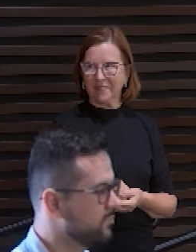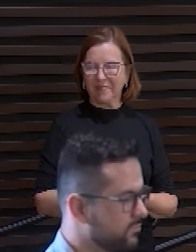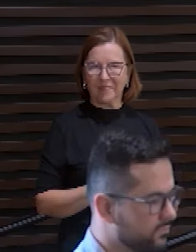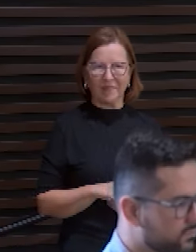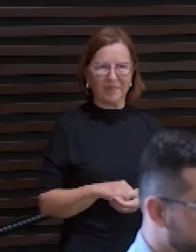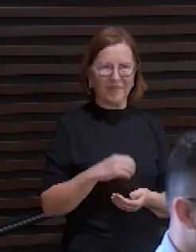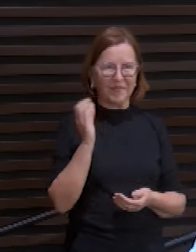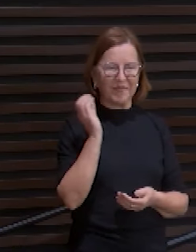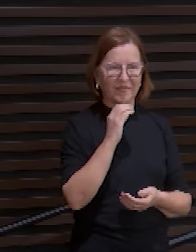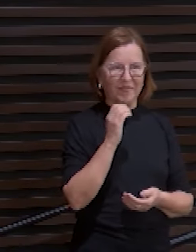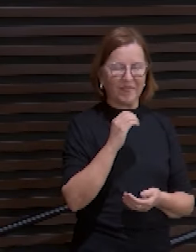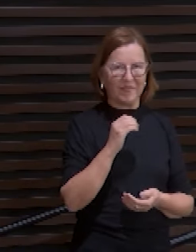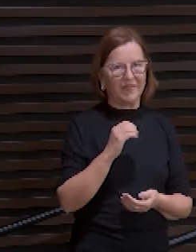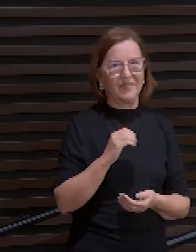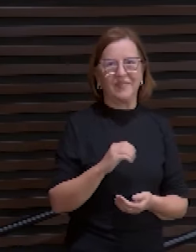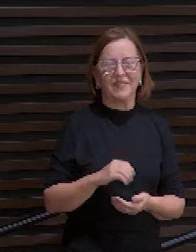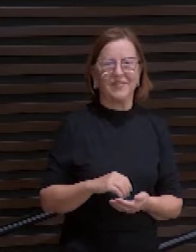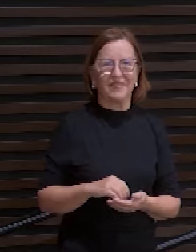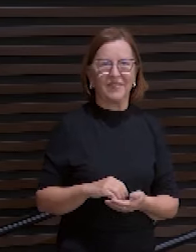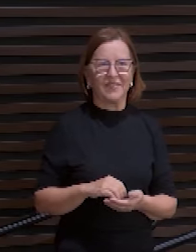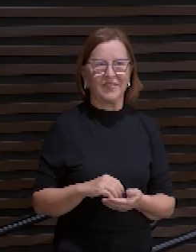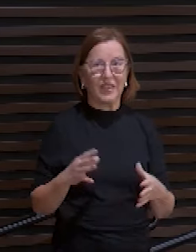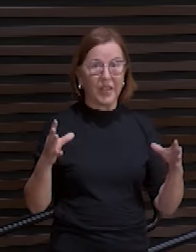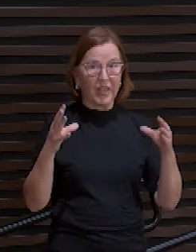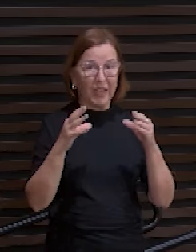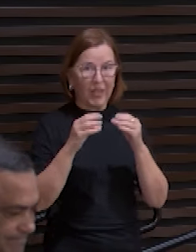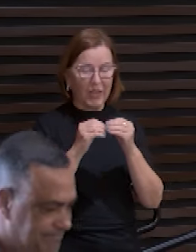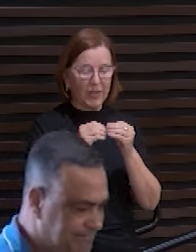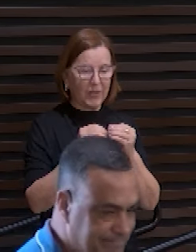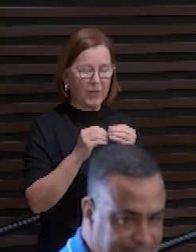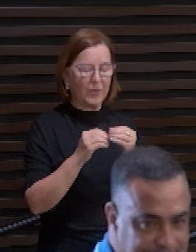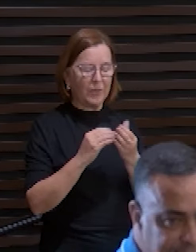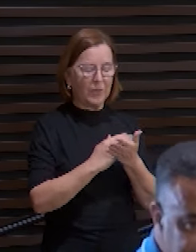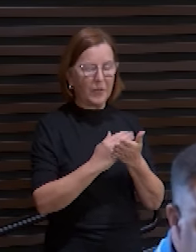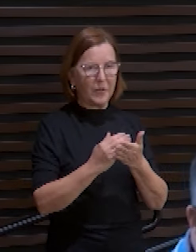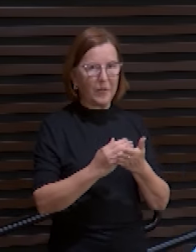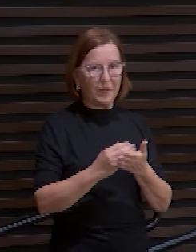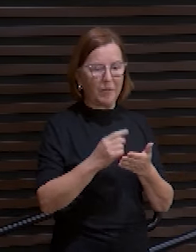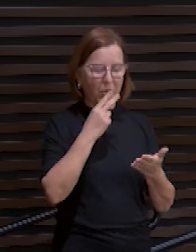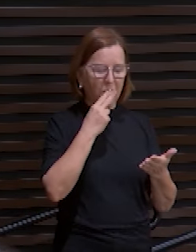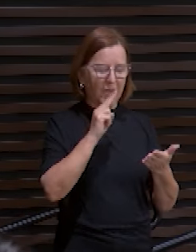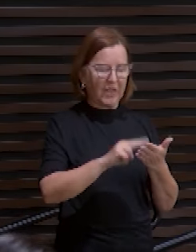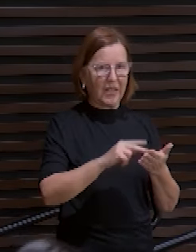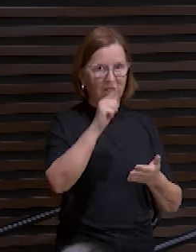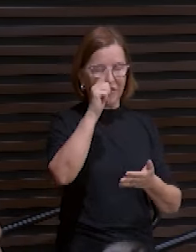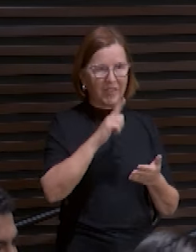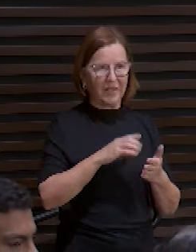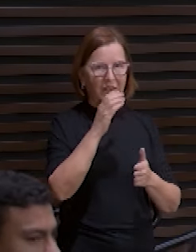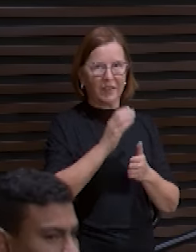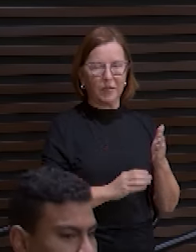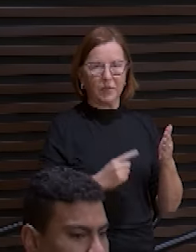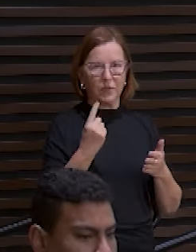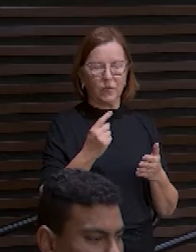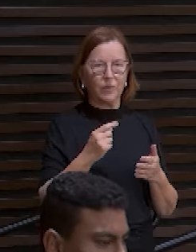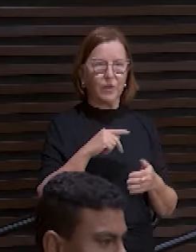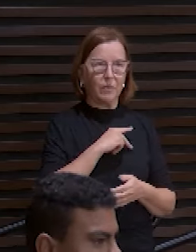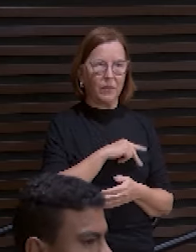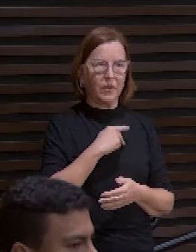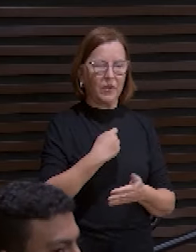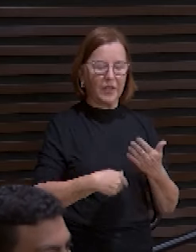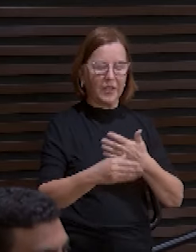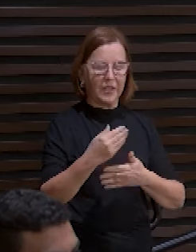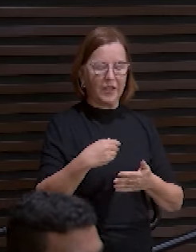relato do começo da carta de Gálatas que fala assim no capítulo um Paulo por meio do